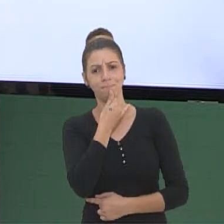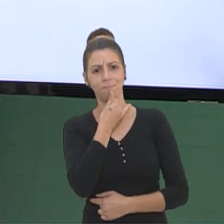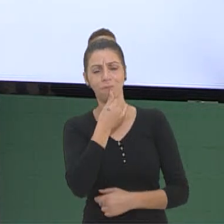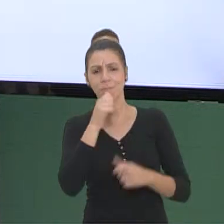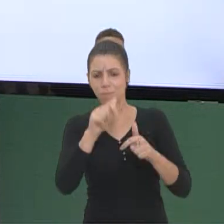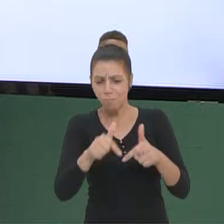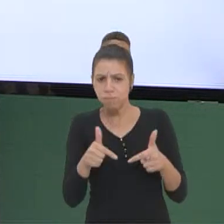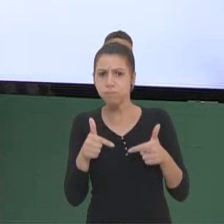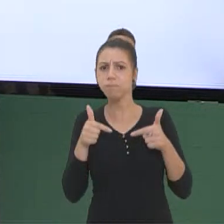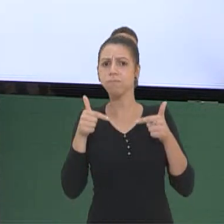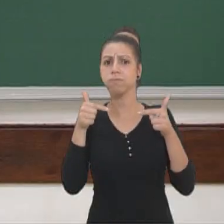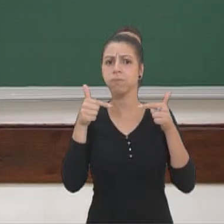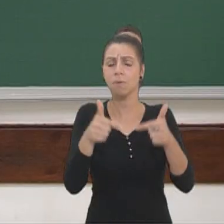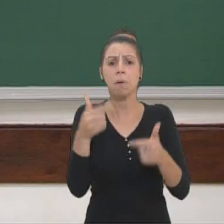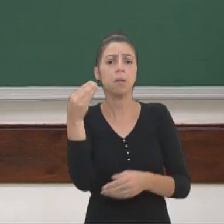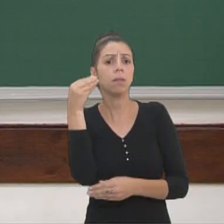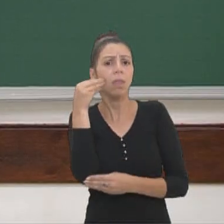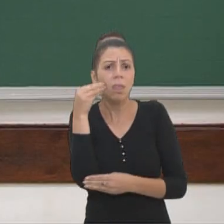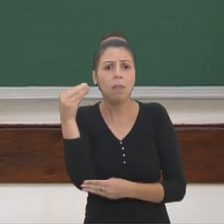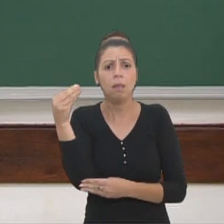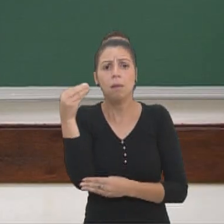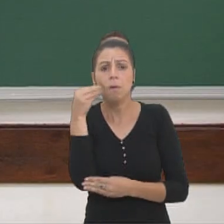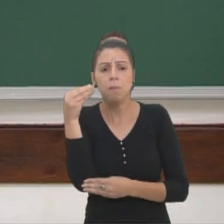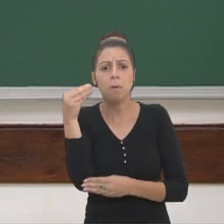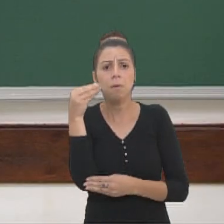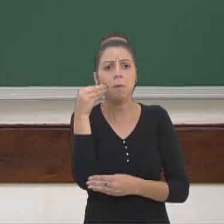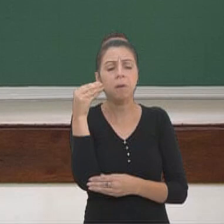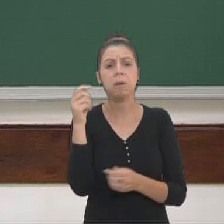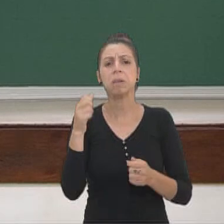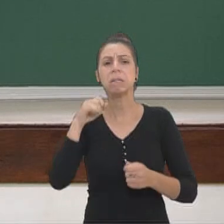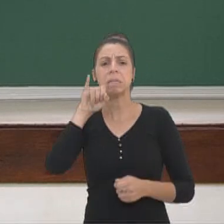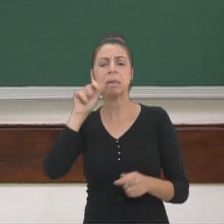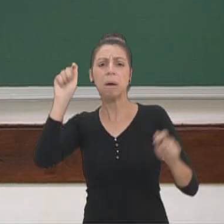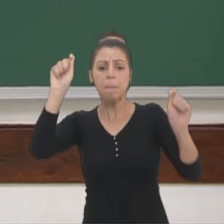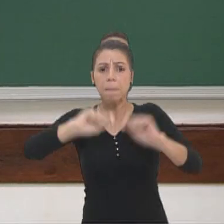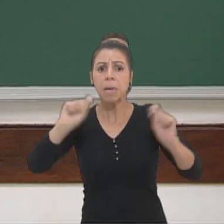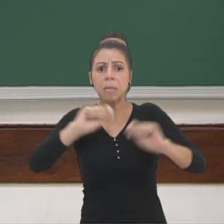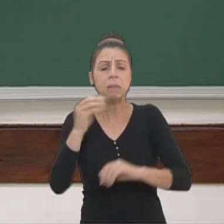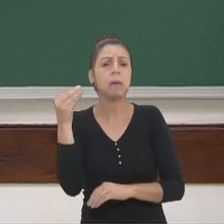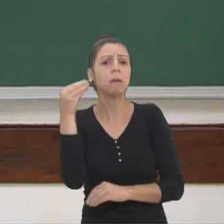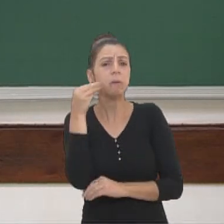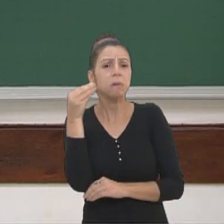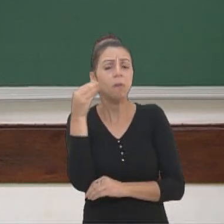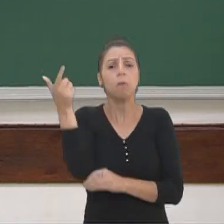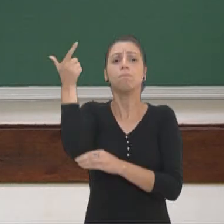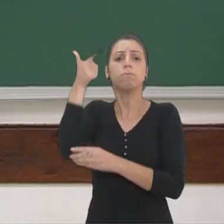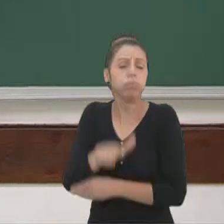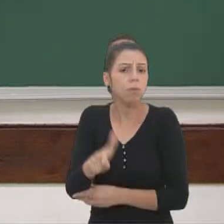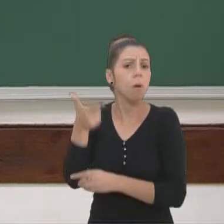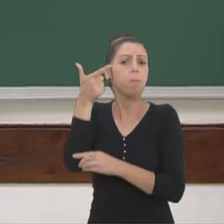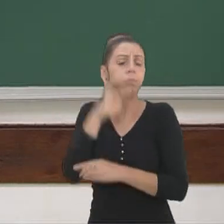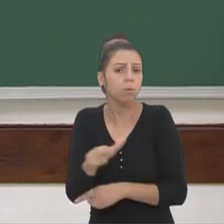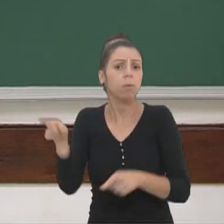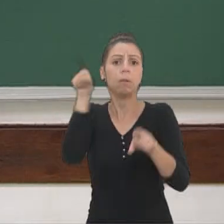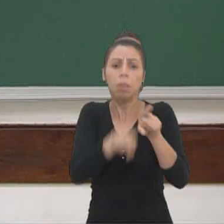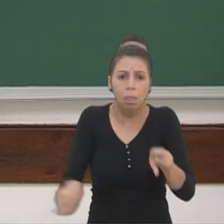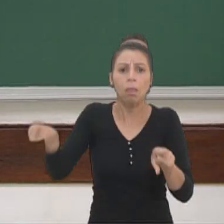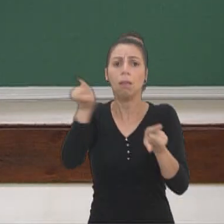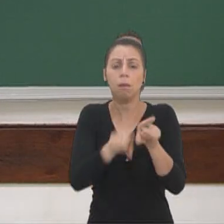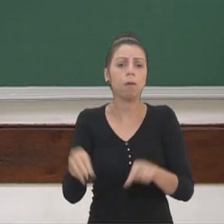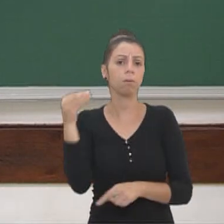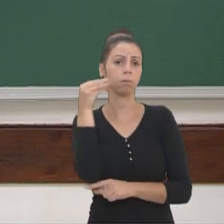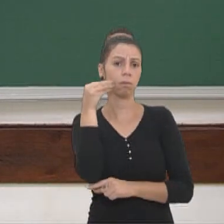desista, tente, e se for necessário, tente uma outra vez mais,